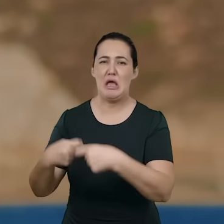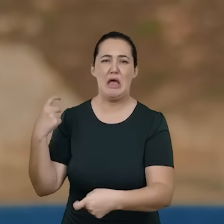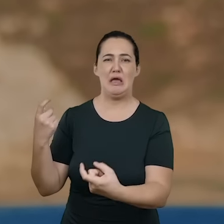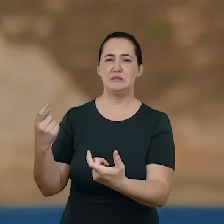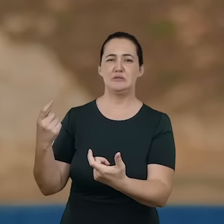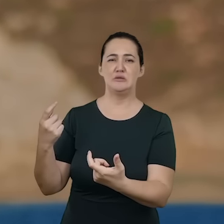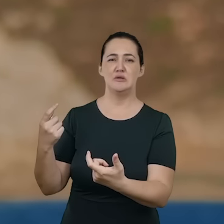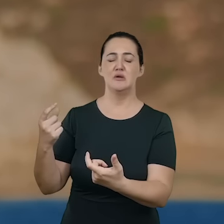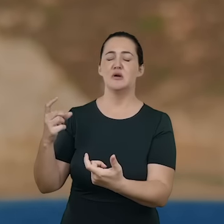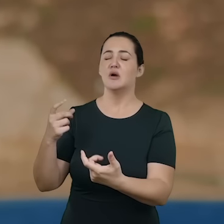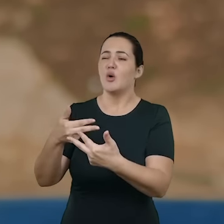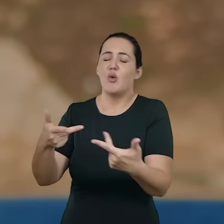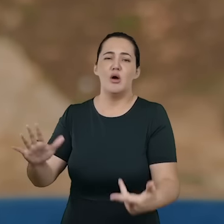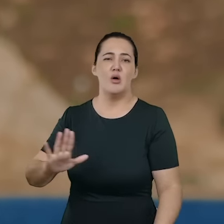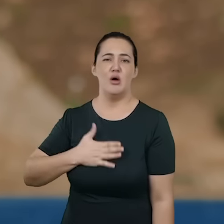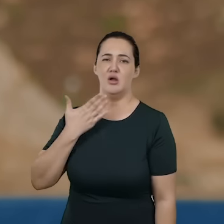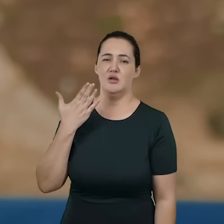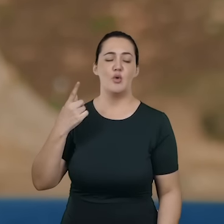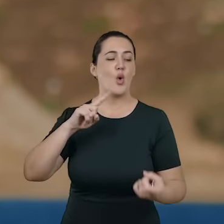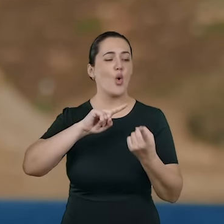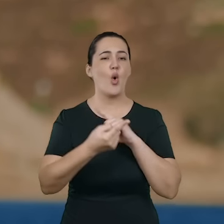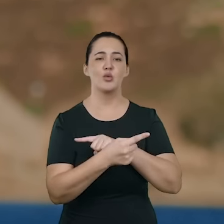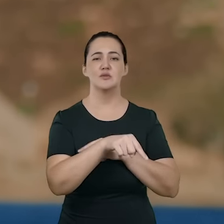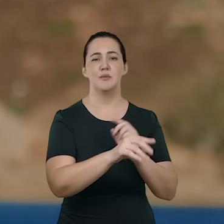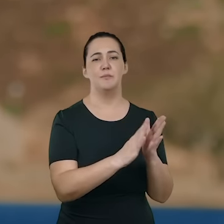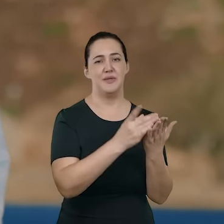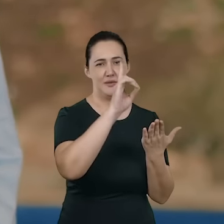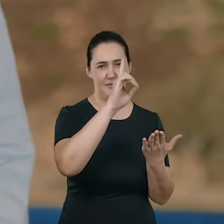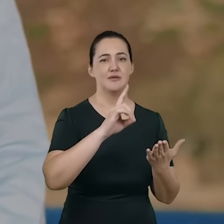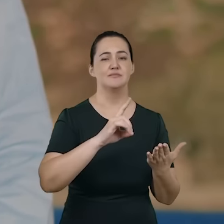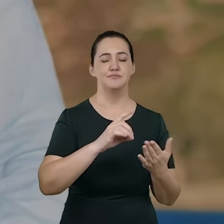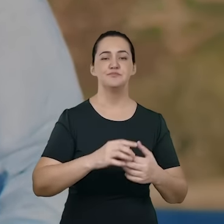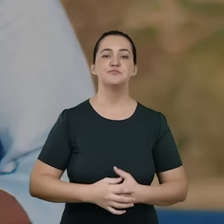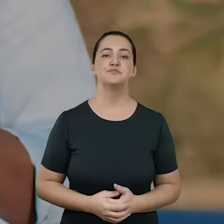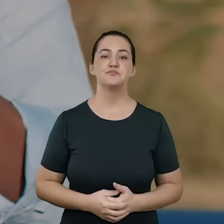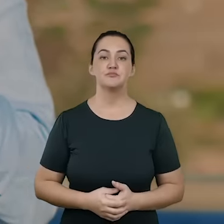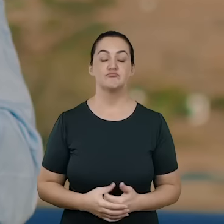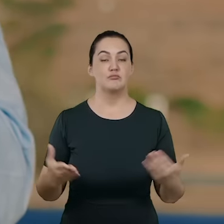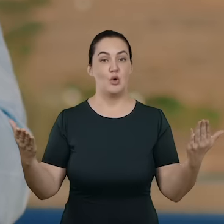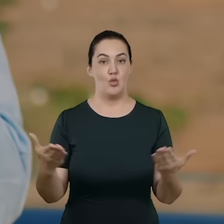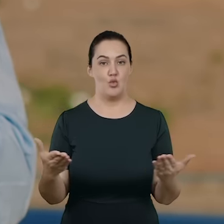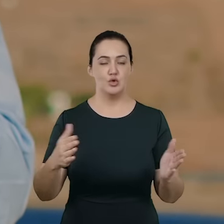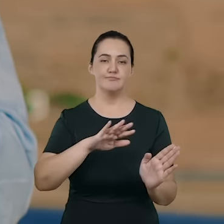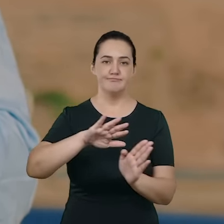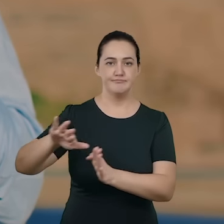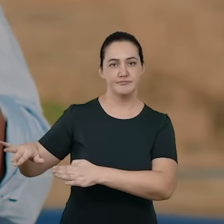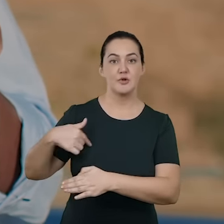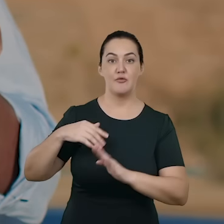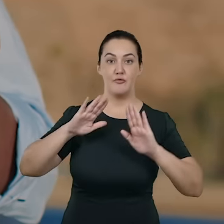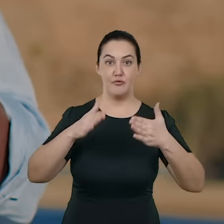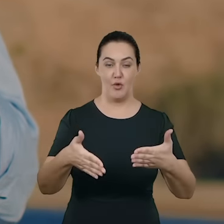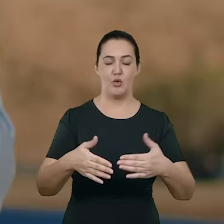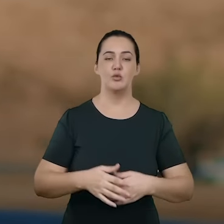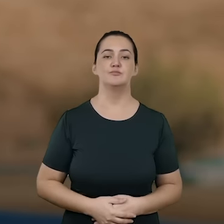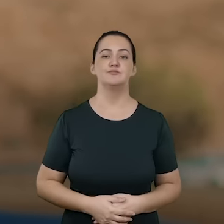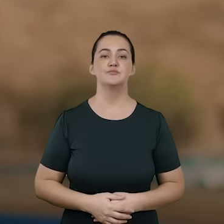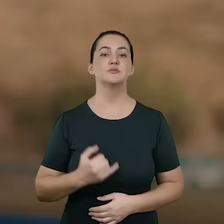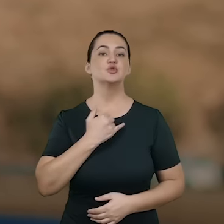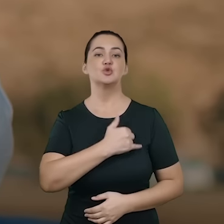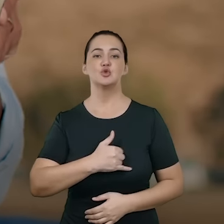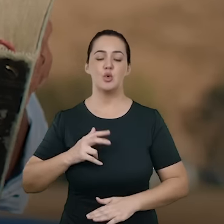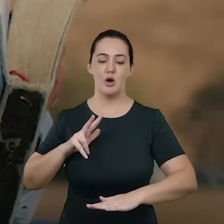à moralidade ensinada na Bíblia Sagrada. Mas isso é assunto para outro programa. Hoje eu quero me deter mais nessa cena.